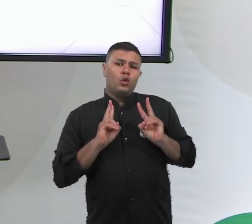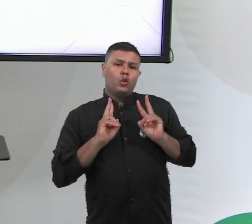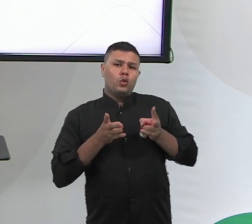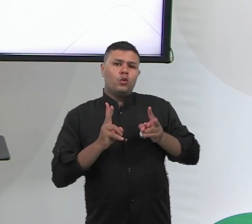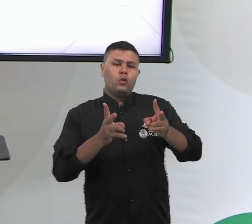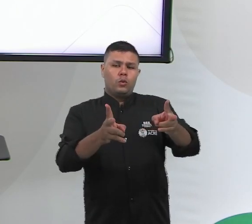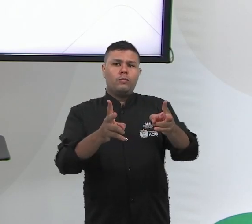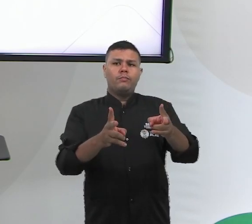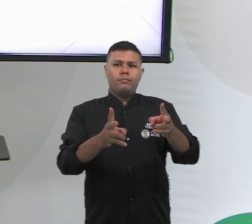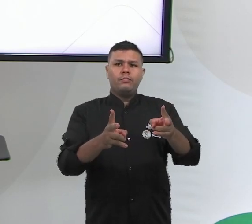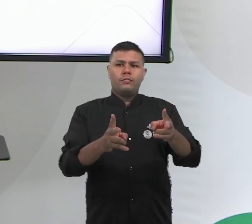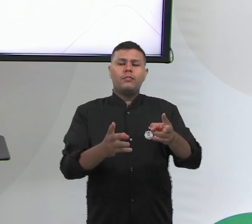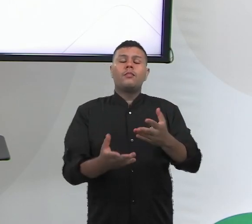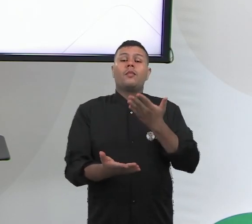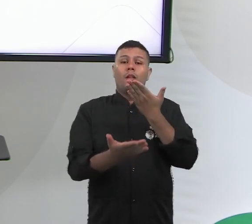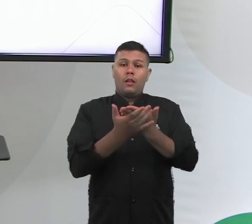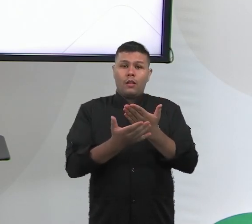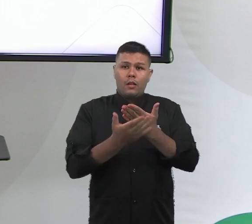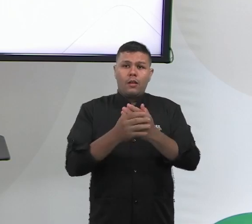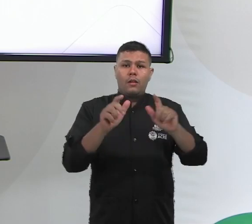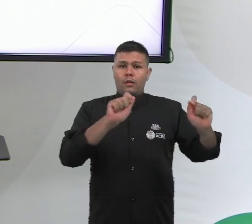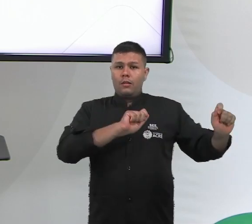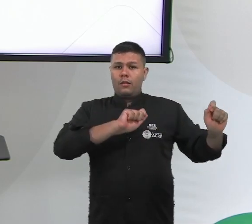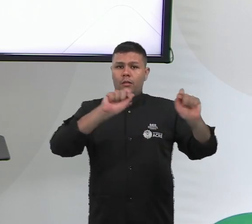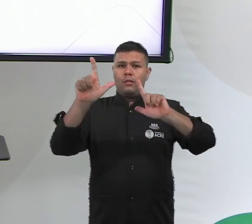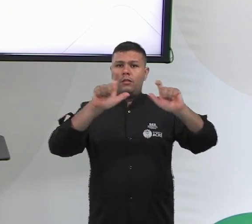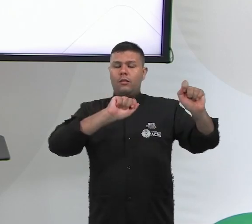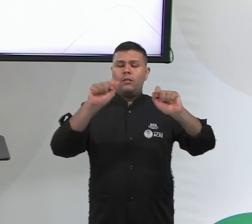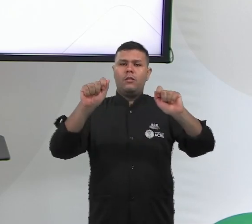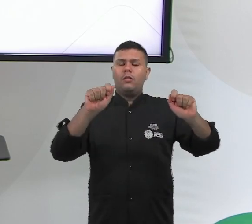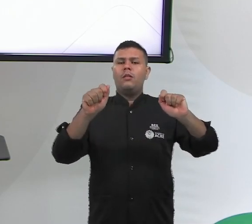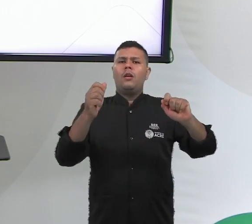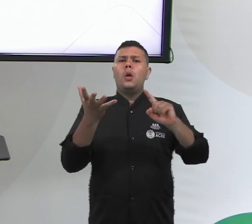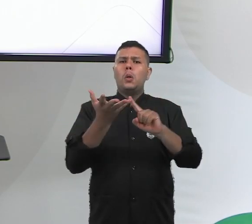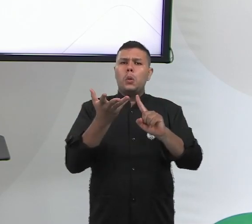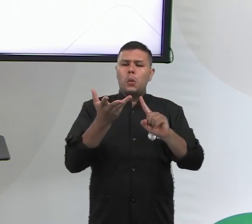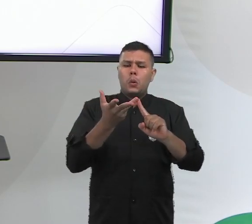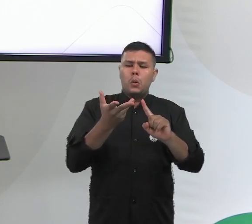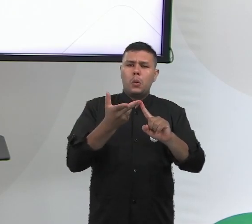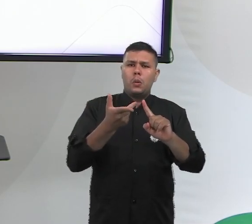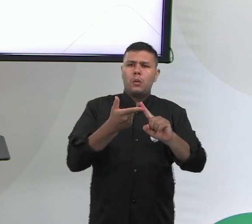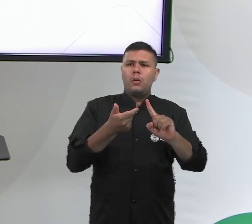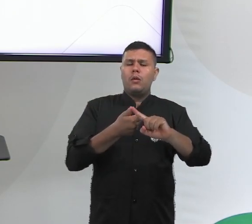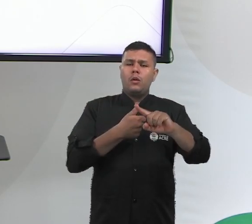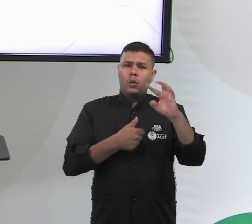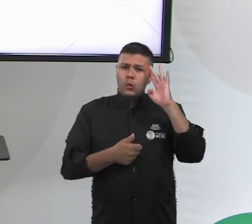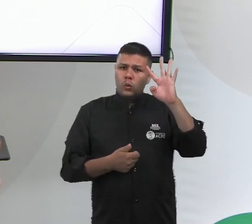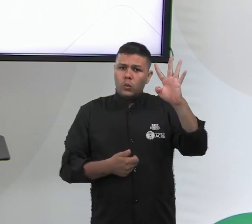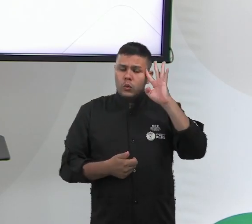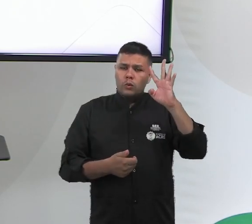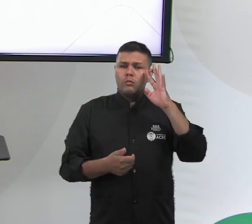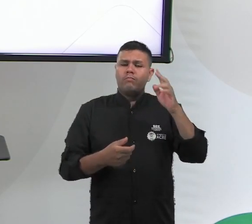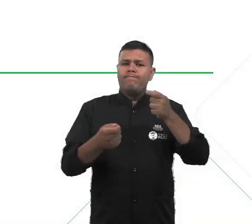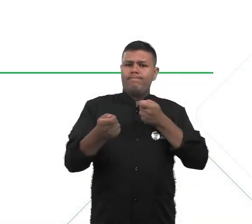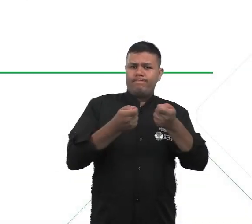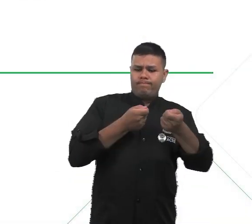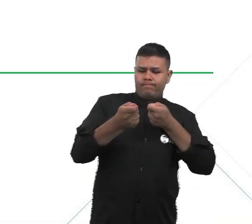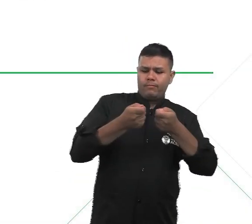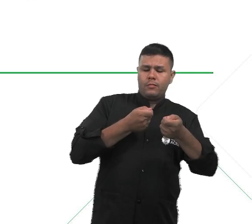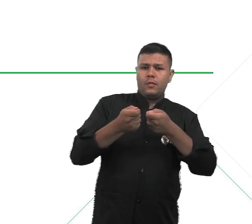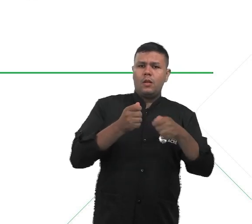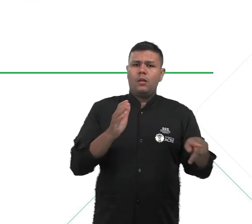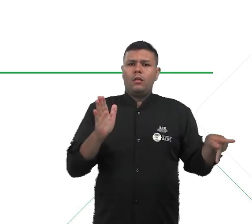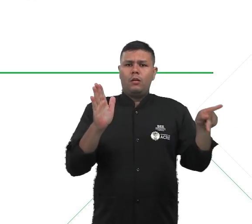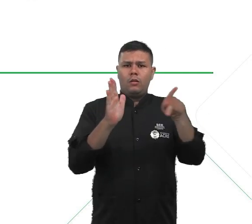pouco, no nosso slide, vamos abordar alguns pontos teóricos dos procedimentos de autorregulação. Slide na tela.